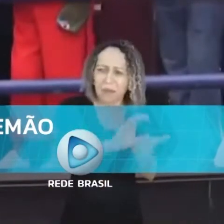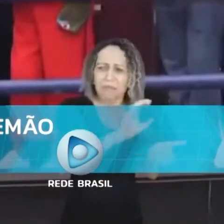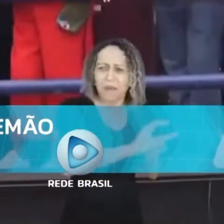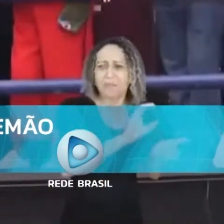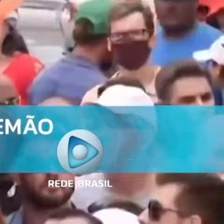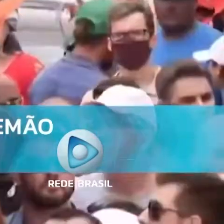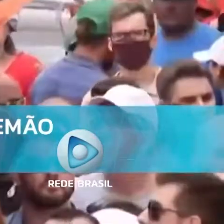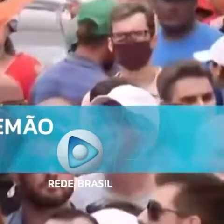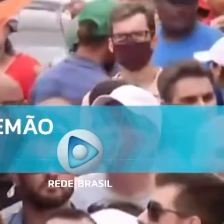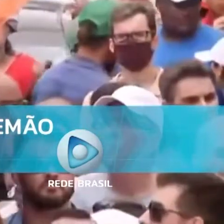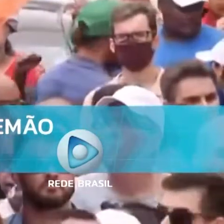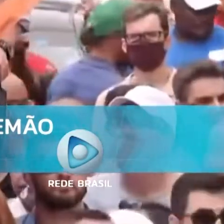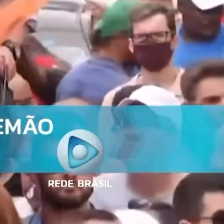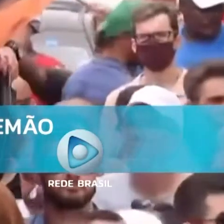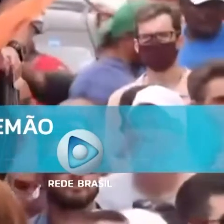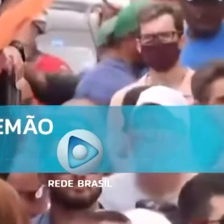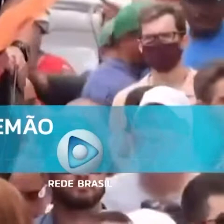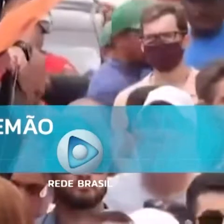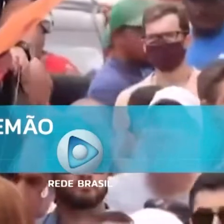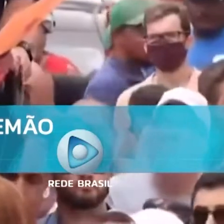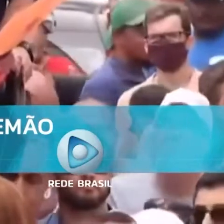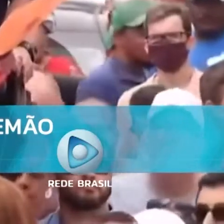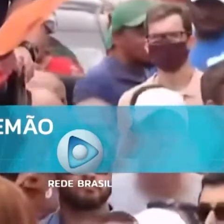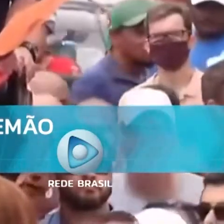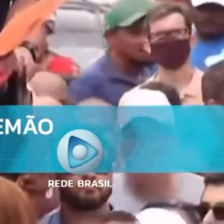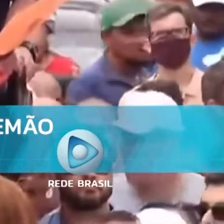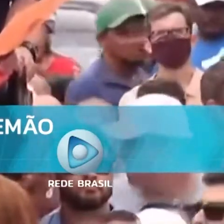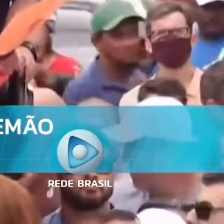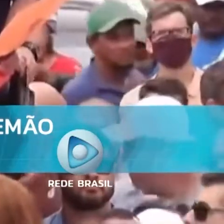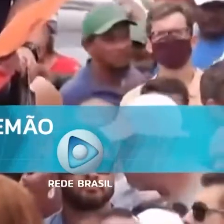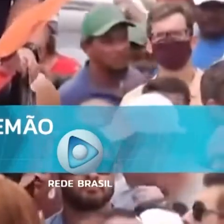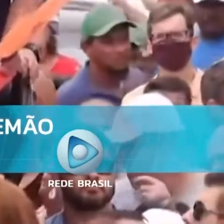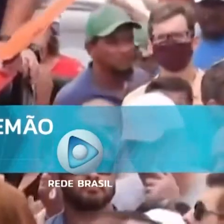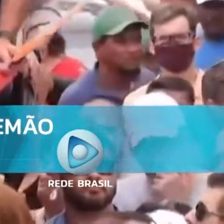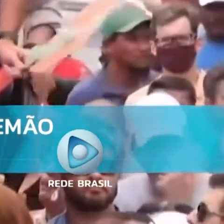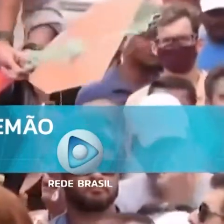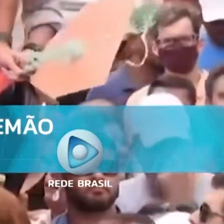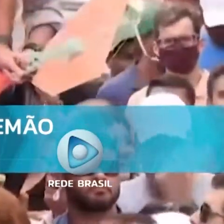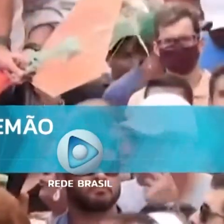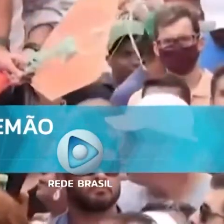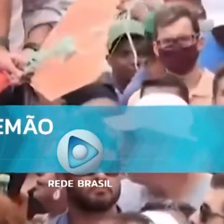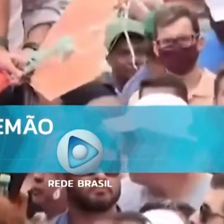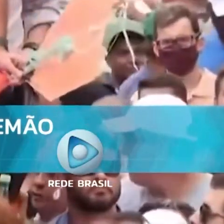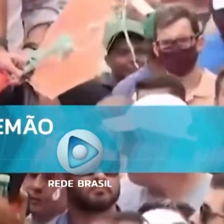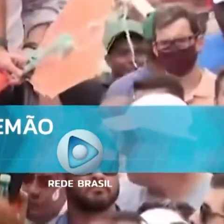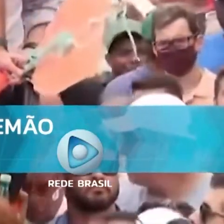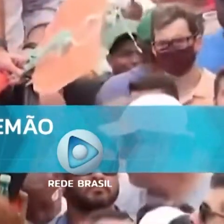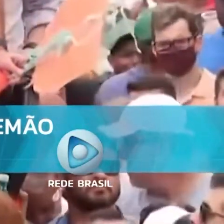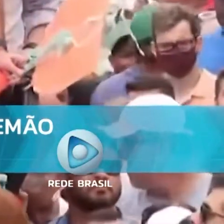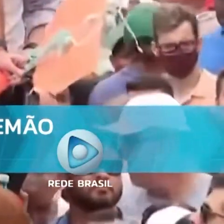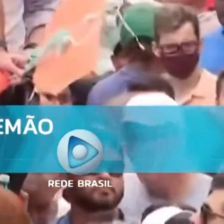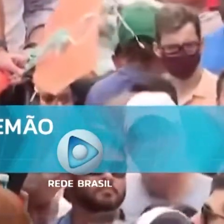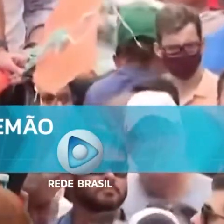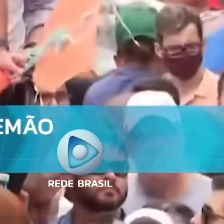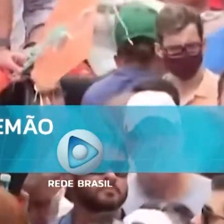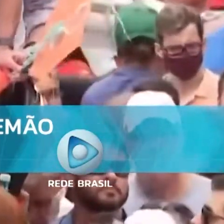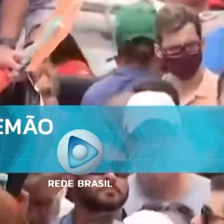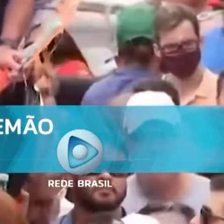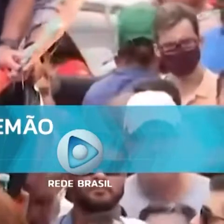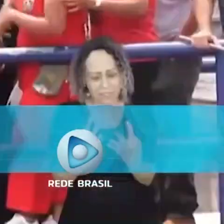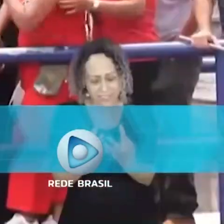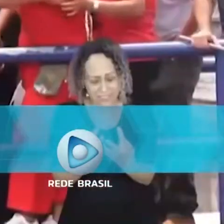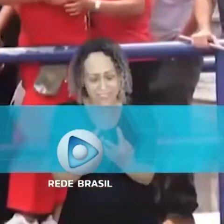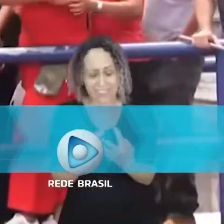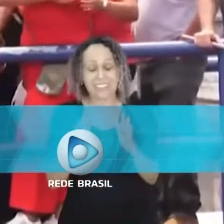República. Lula também afirmou que vai mostrar à elite que, mais uma vez, um metalúrgico vai consertar o